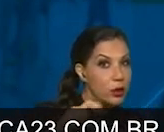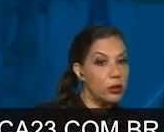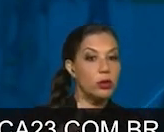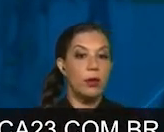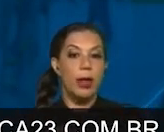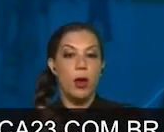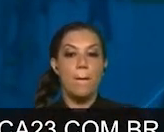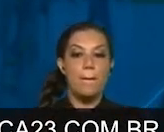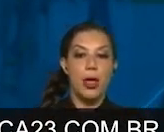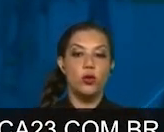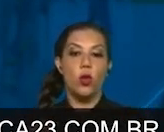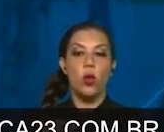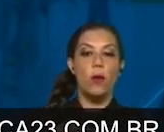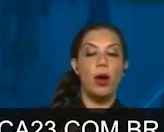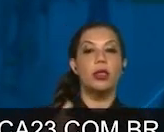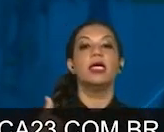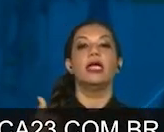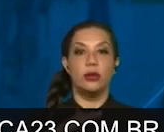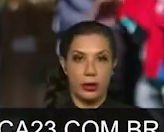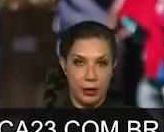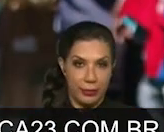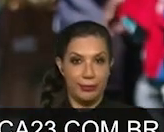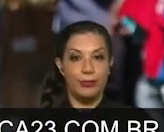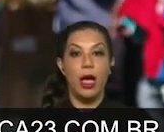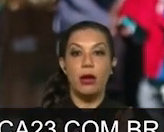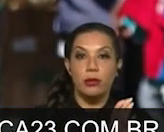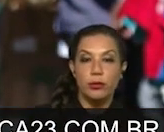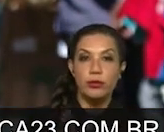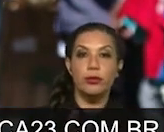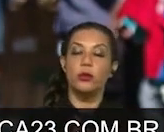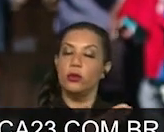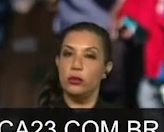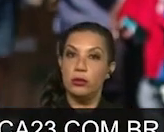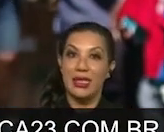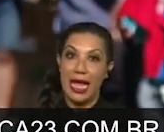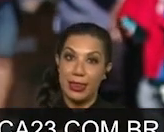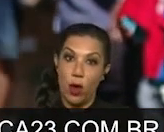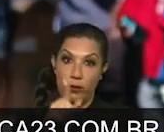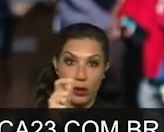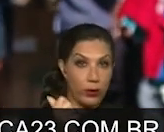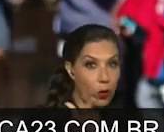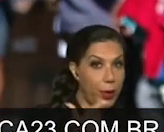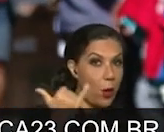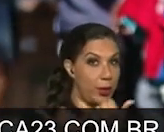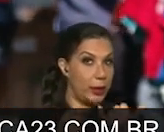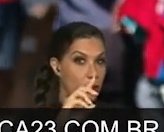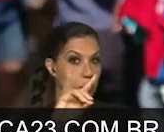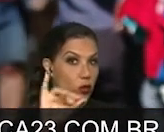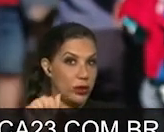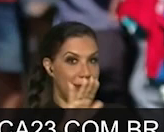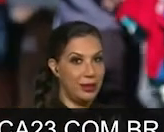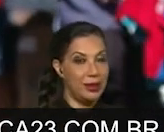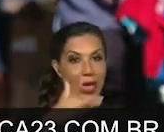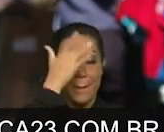do produto está compatível com a idade da criança. A recomendação das autoridades é que na hora de comprar brinquedos para o Dia das Crianças,